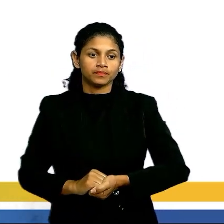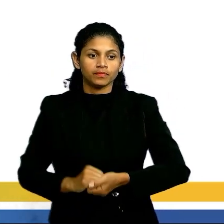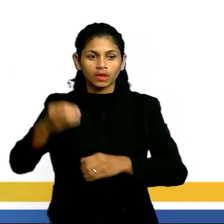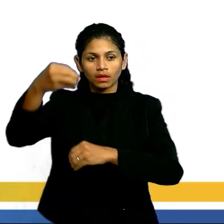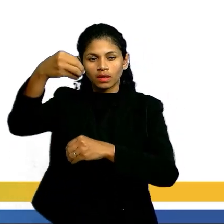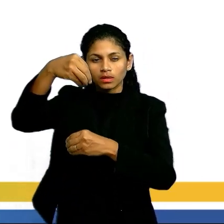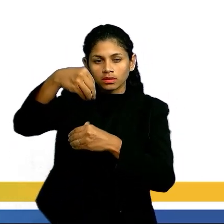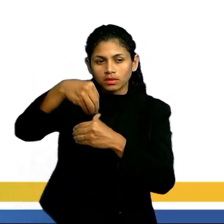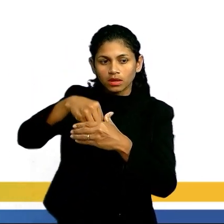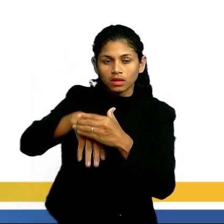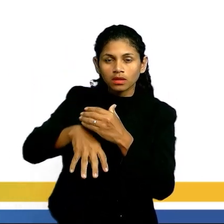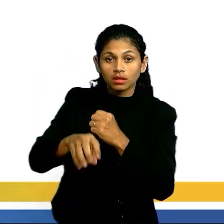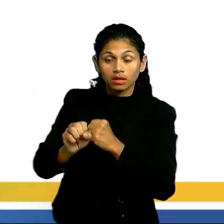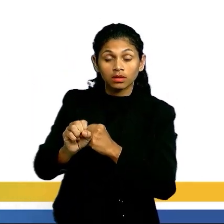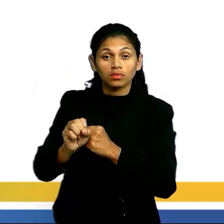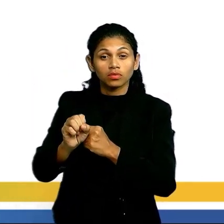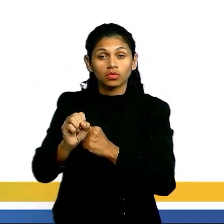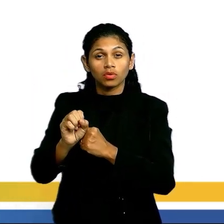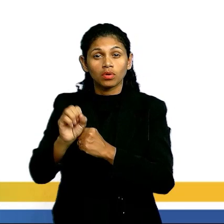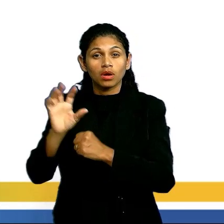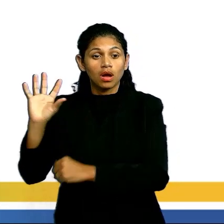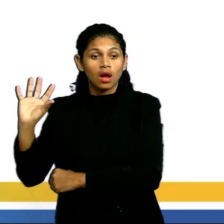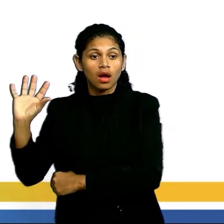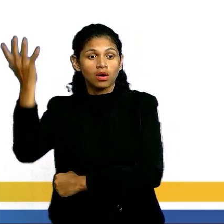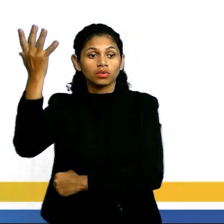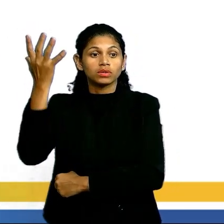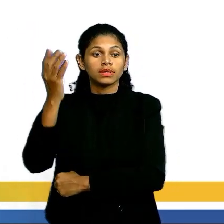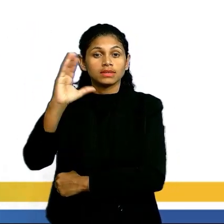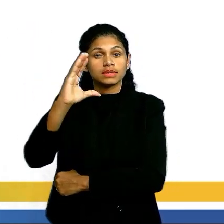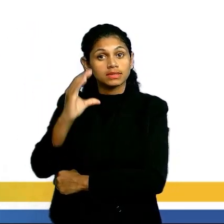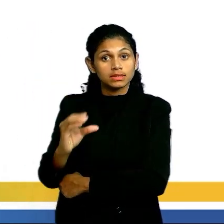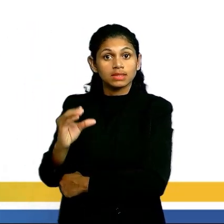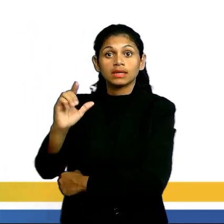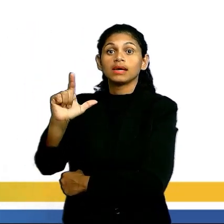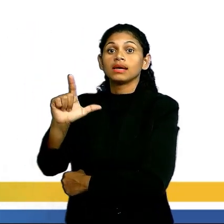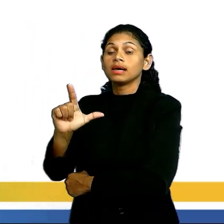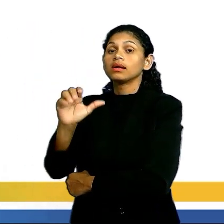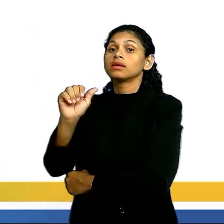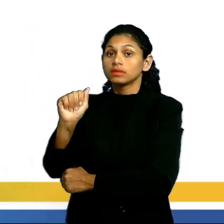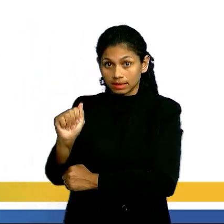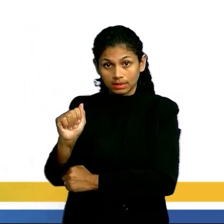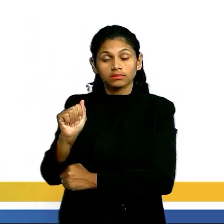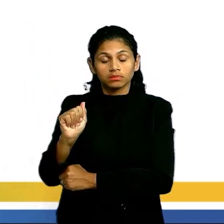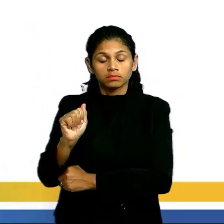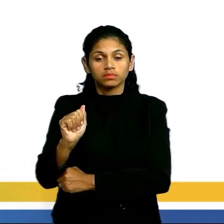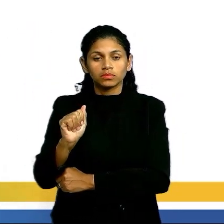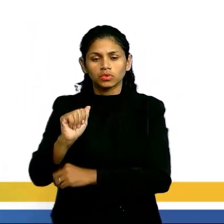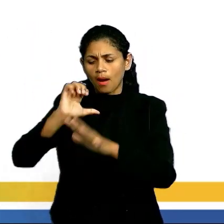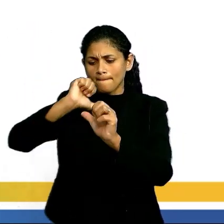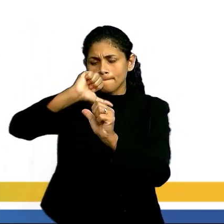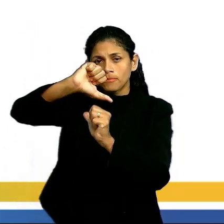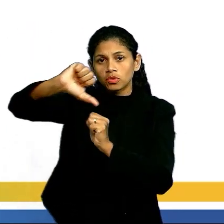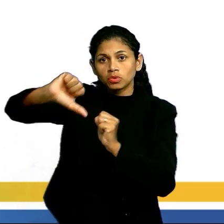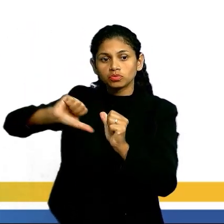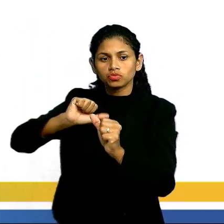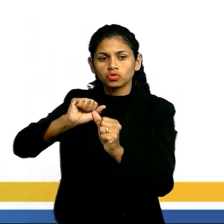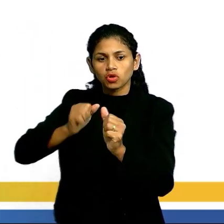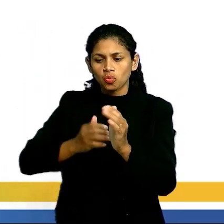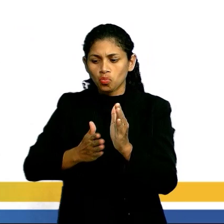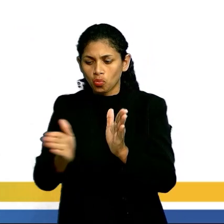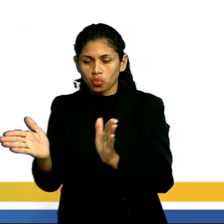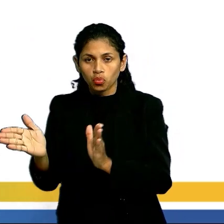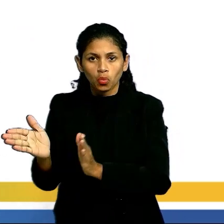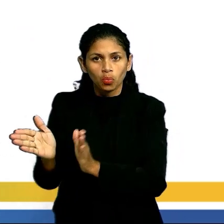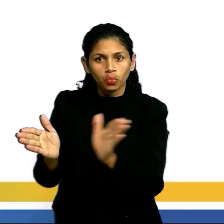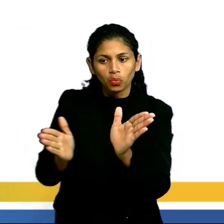da anagênese vai acontecer cladogênese, que são essas modificações, esse ramo, clado. Lembra o que